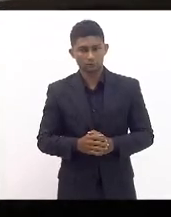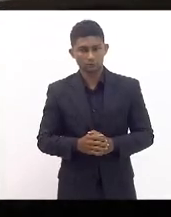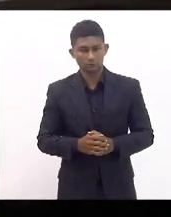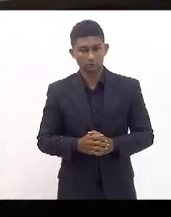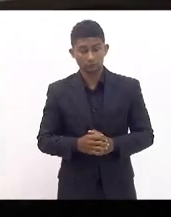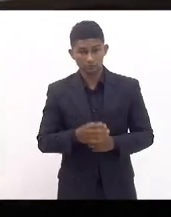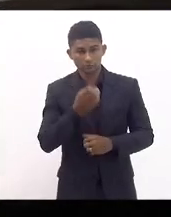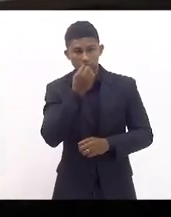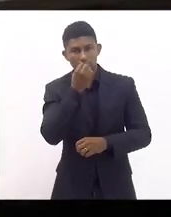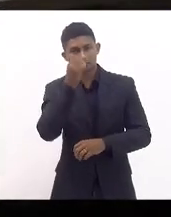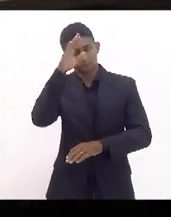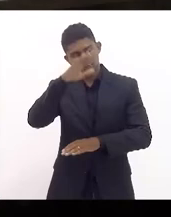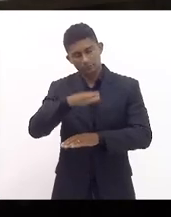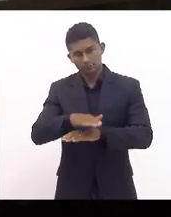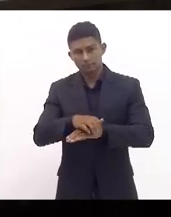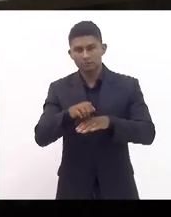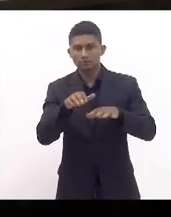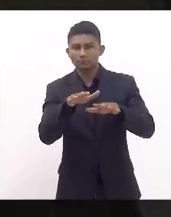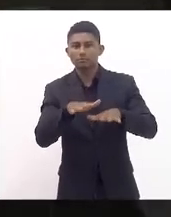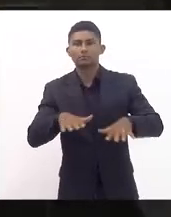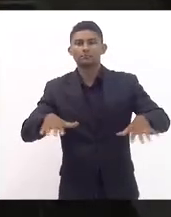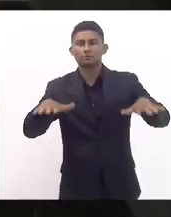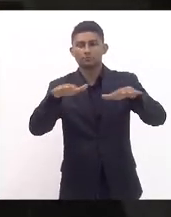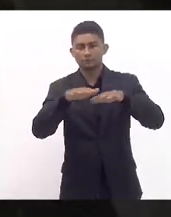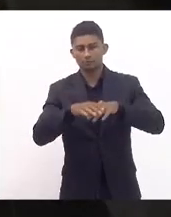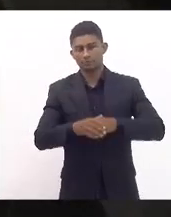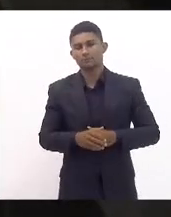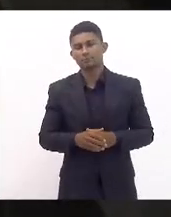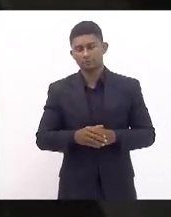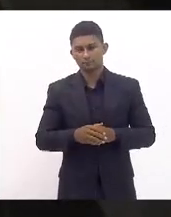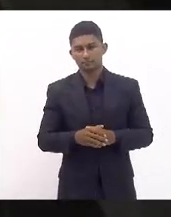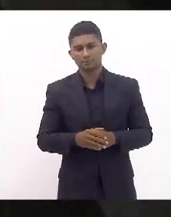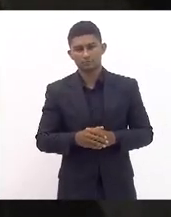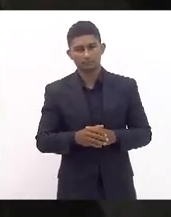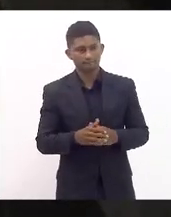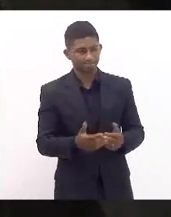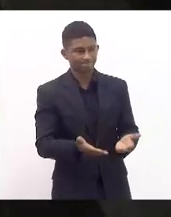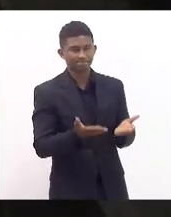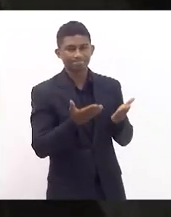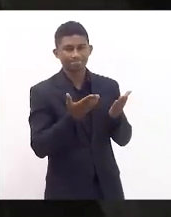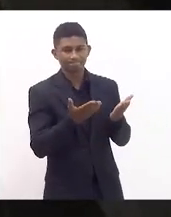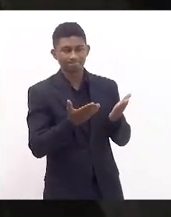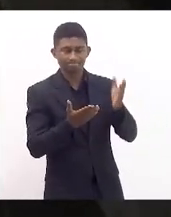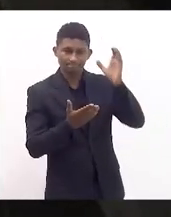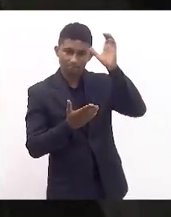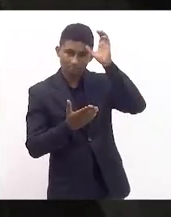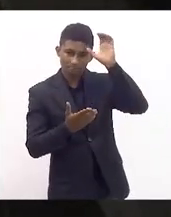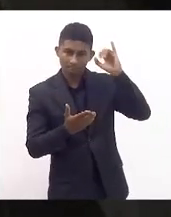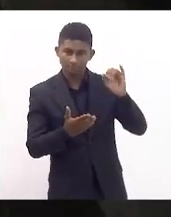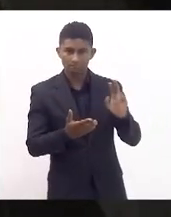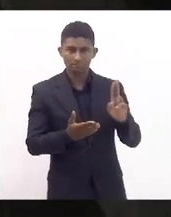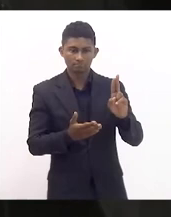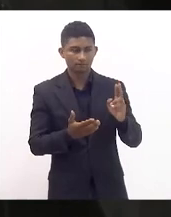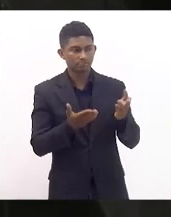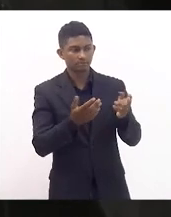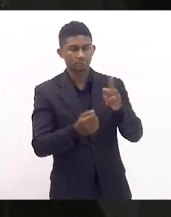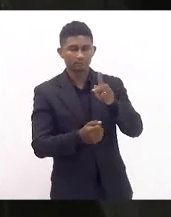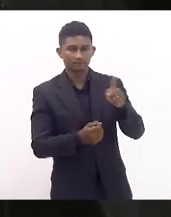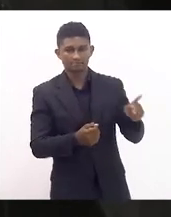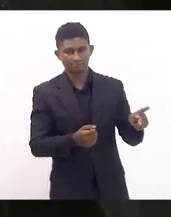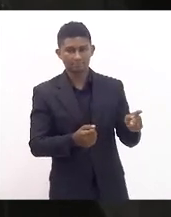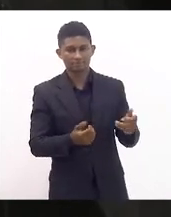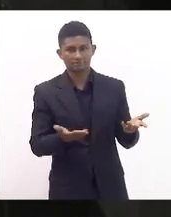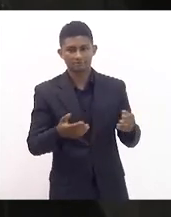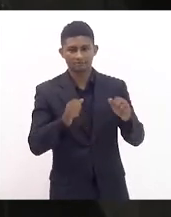Uma boa tarde a todos e a todas. Uma boa tarde, deputada, nobre deputada Tia Ju, que agora preside esse